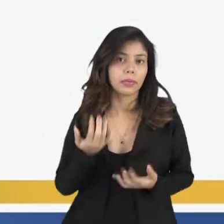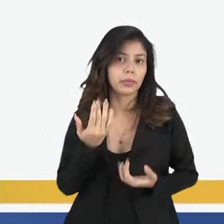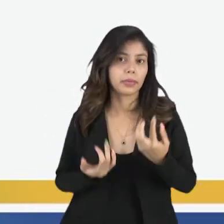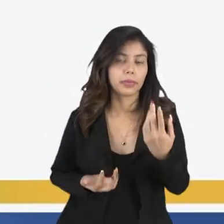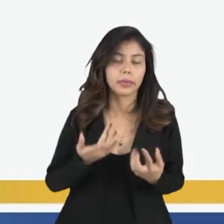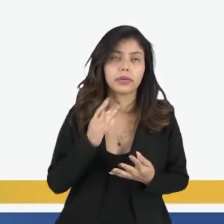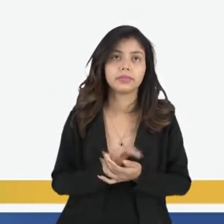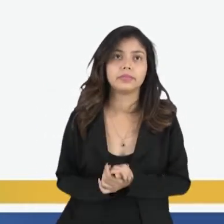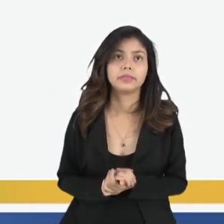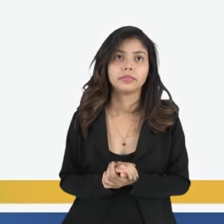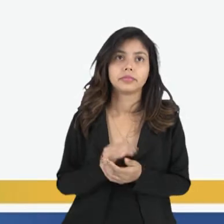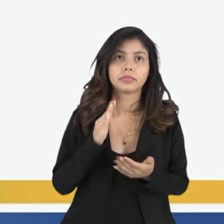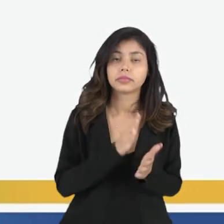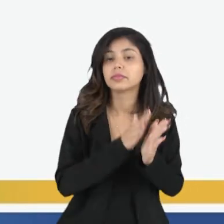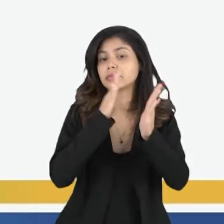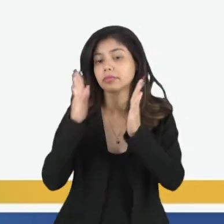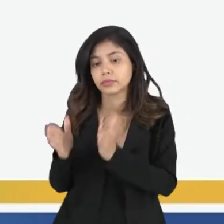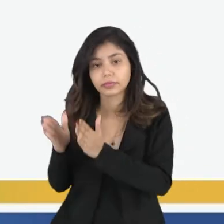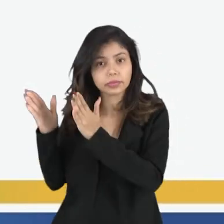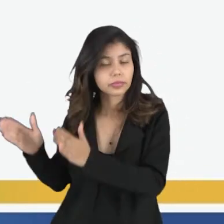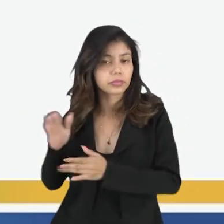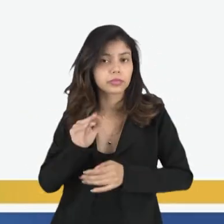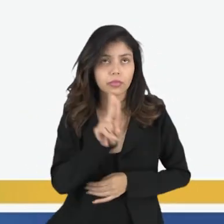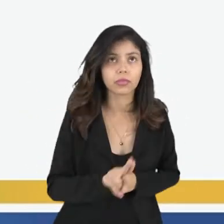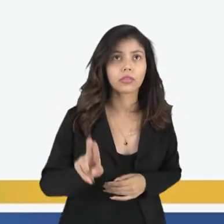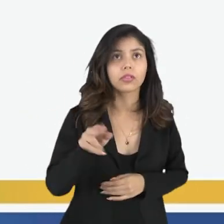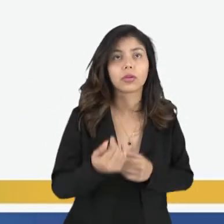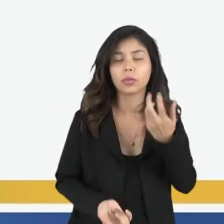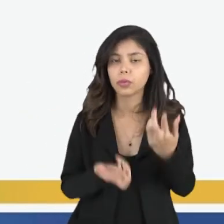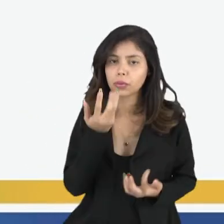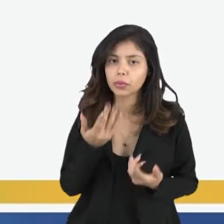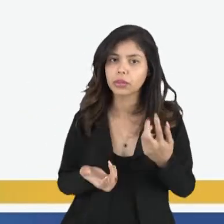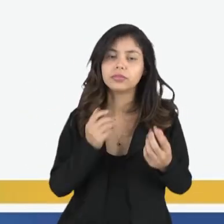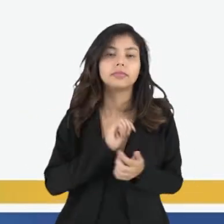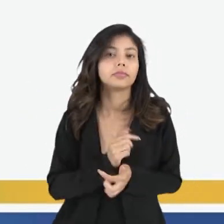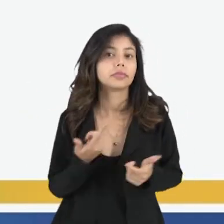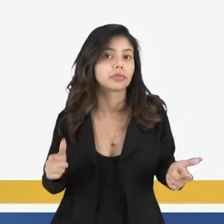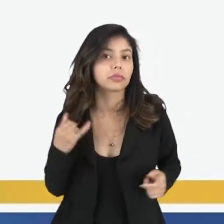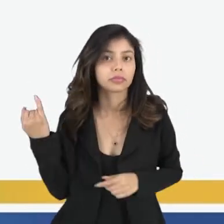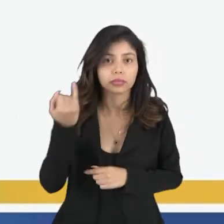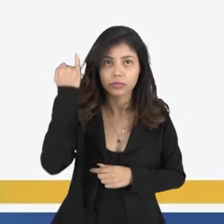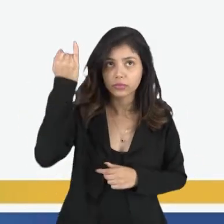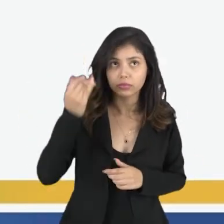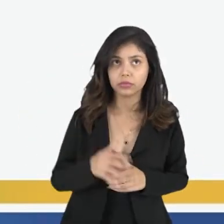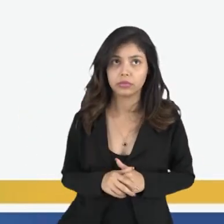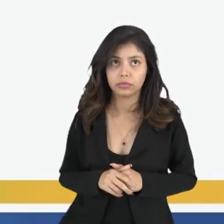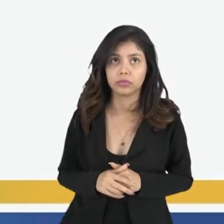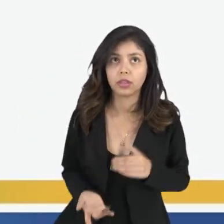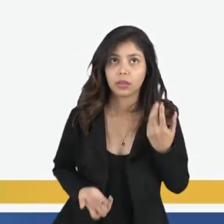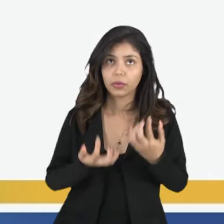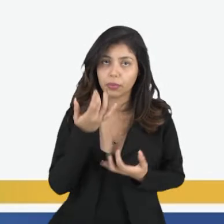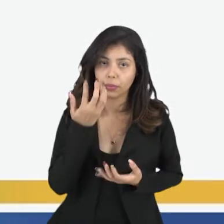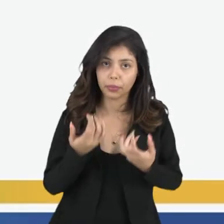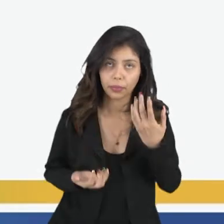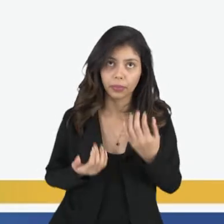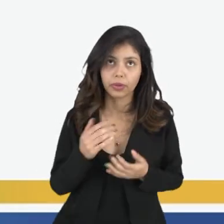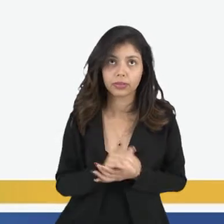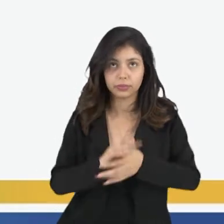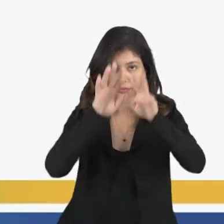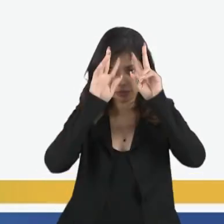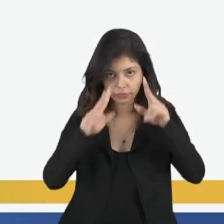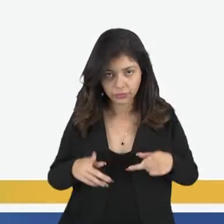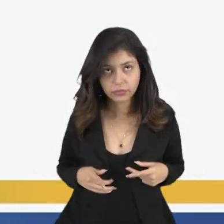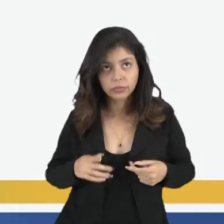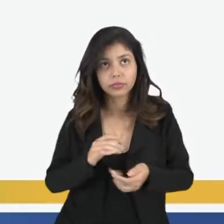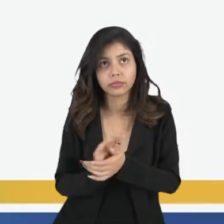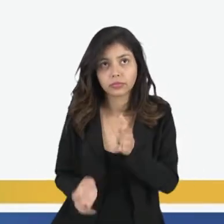E posteriormente ele passou a utilizar o fogo. E aí vem a grande importância do fogo para o homem.